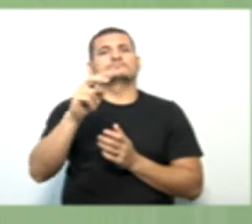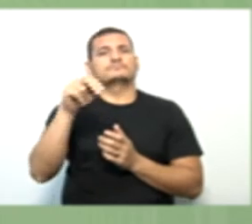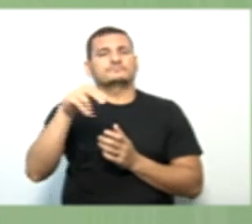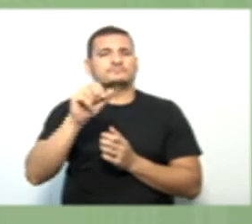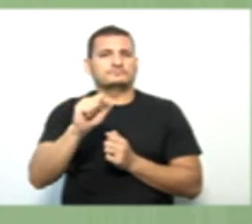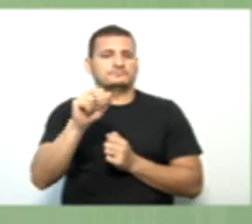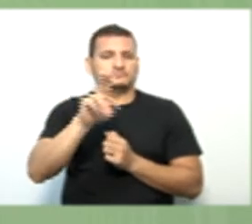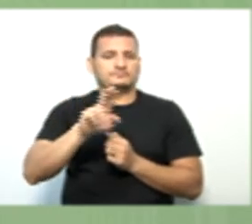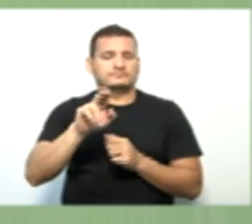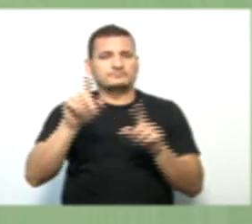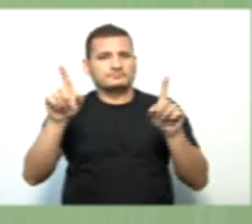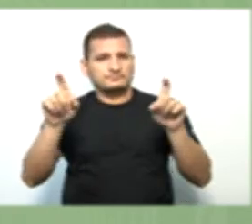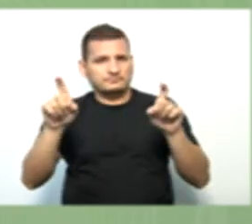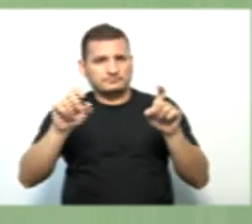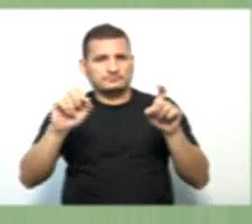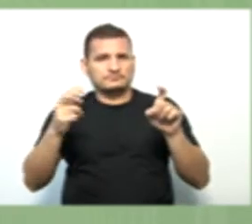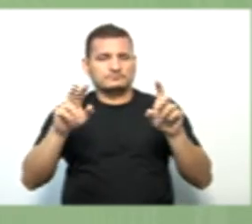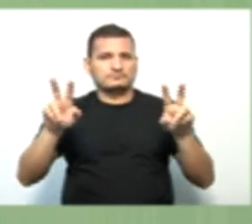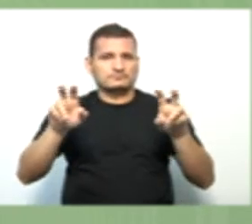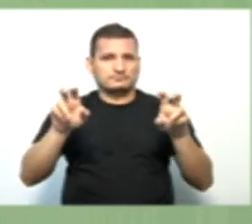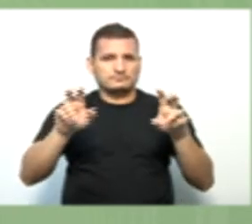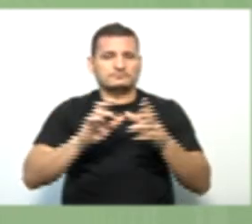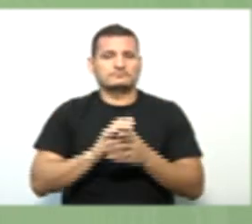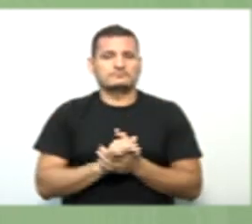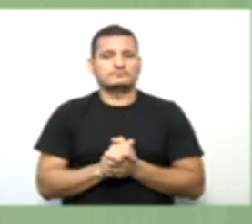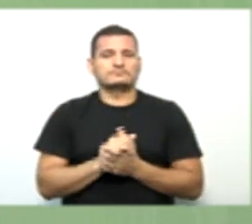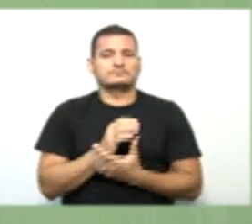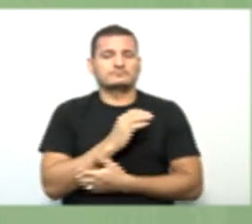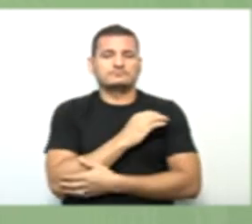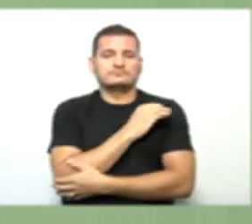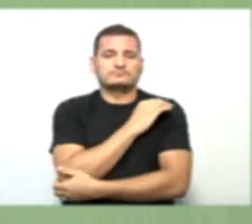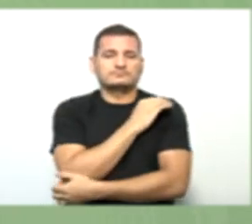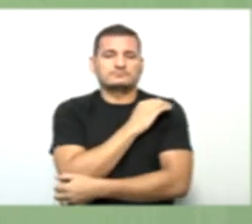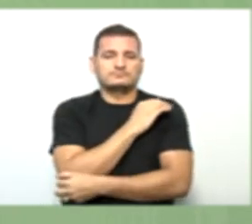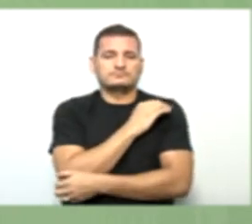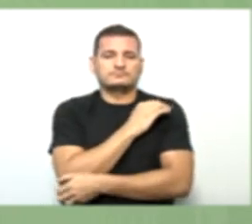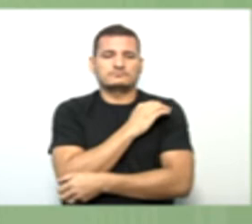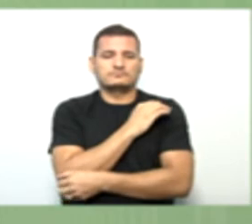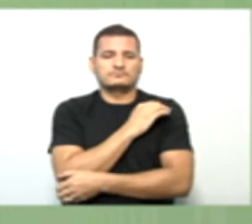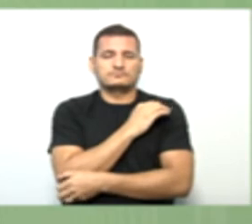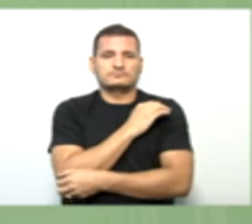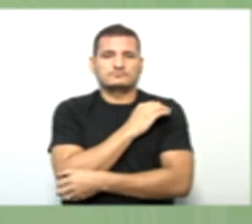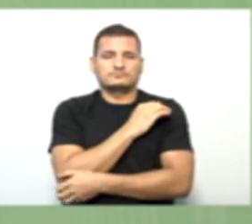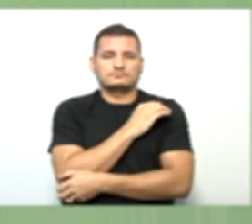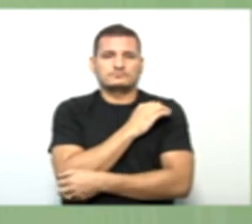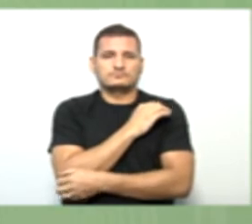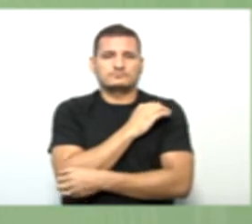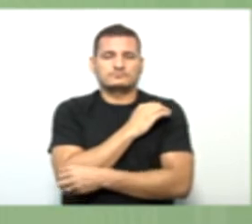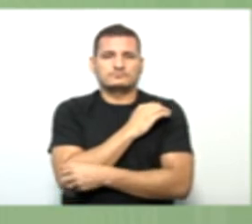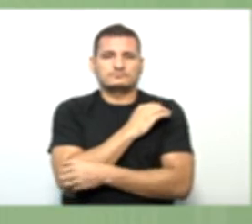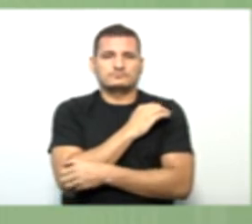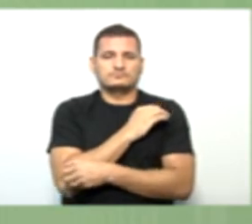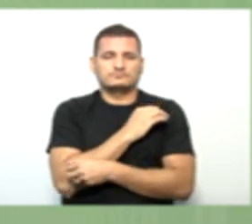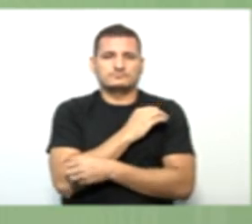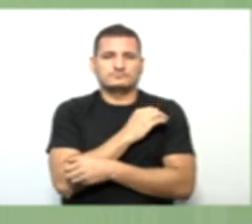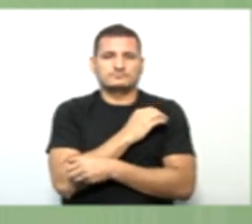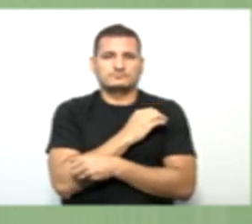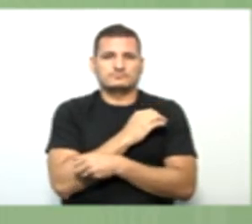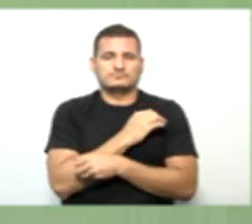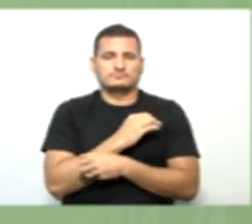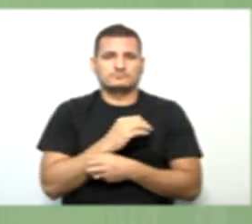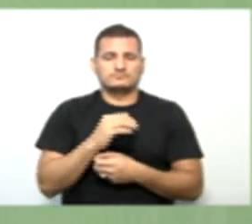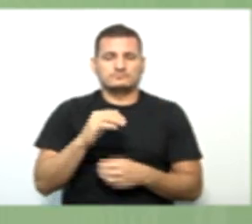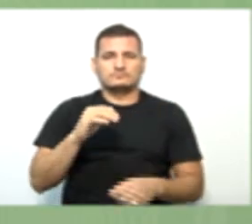aqui, ou então as aspas duplas. E nós temos ainda o tipo lógico. O tipo lógico é